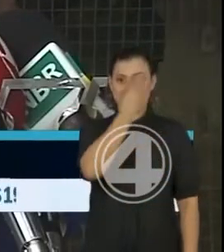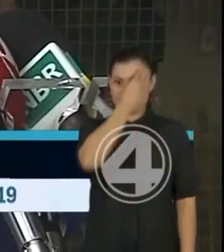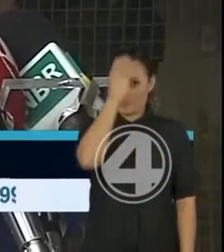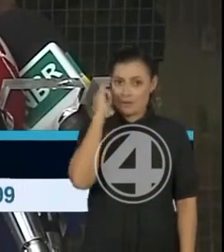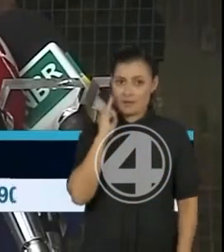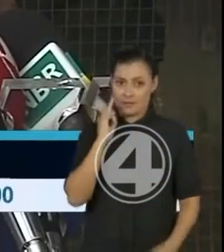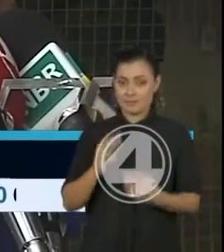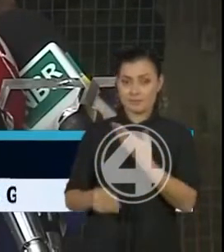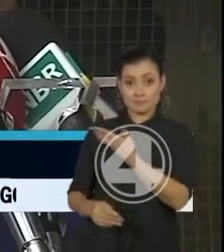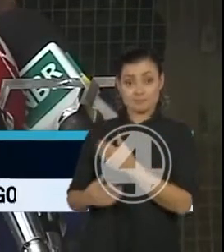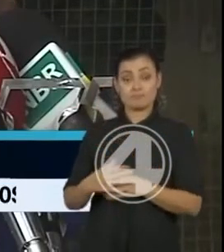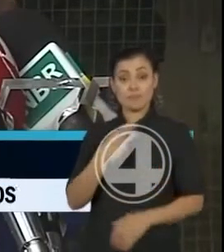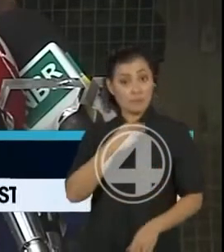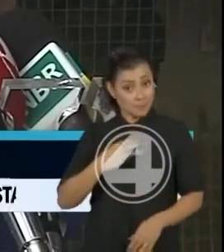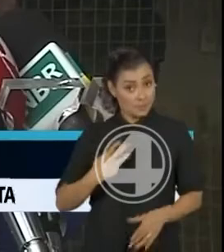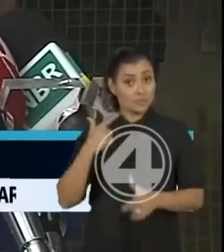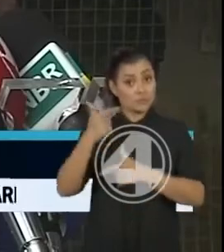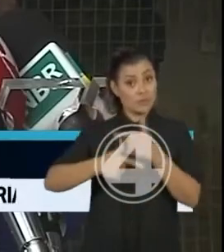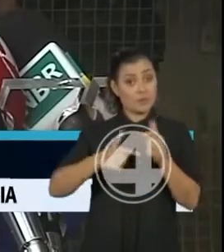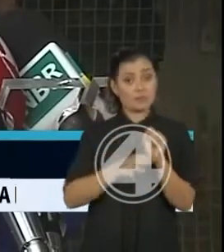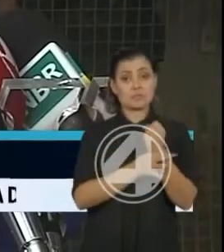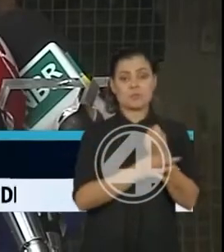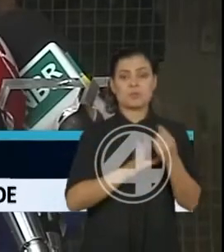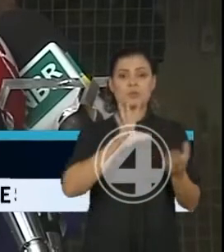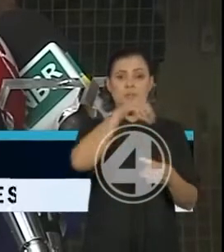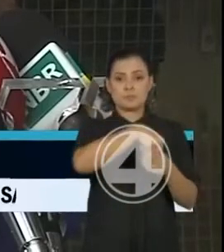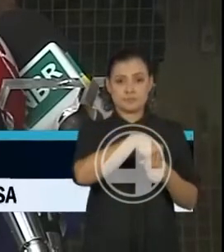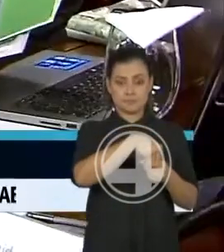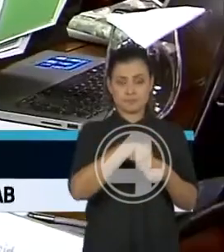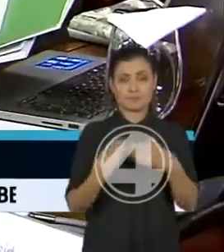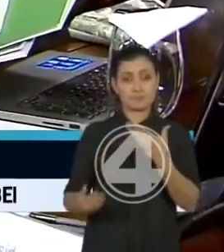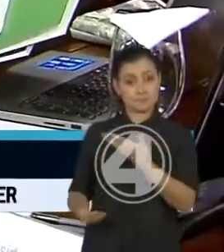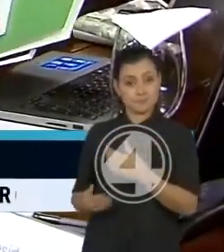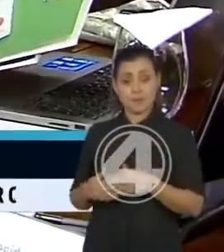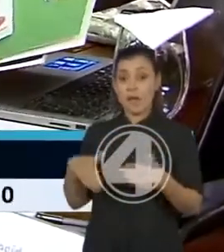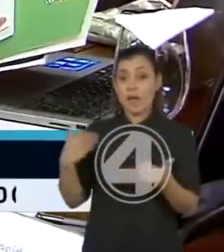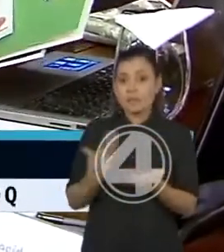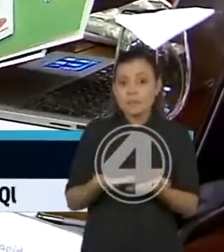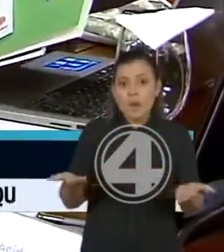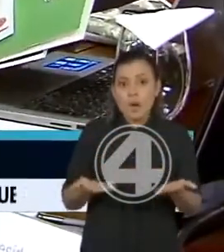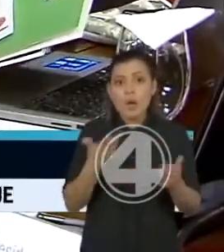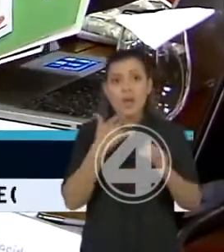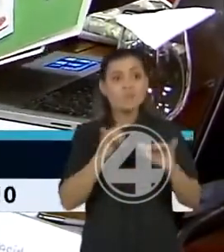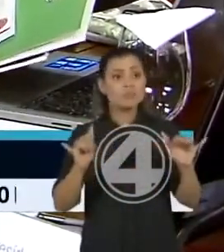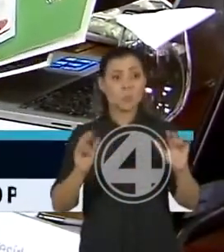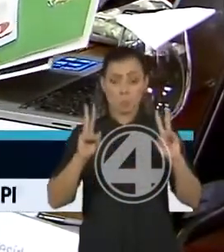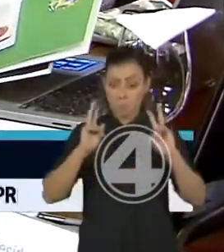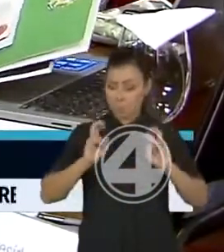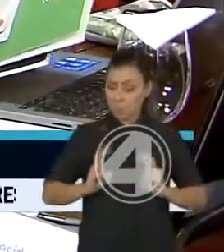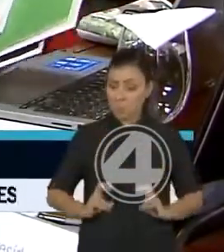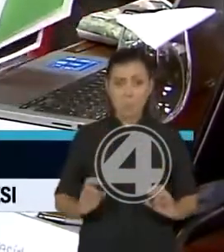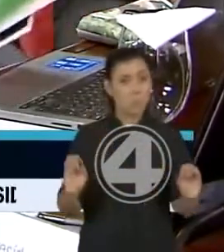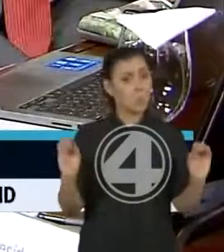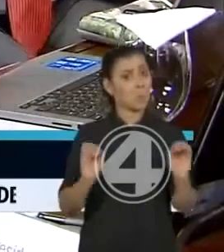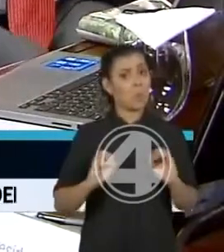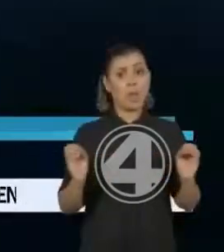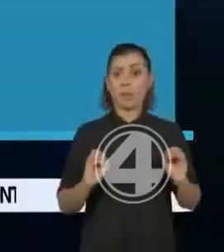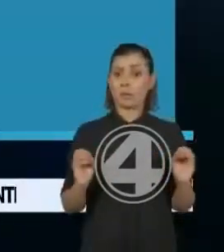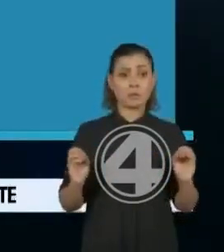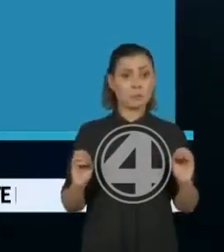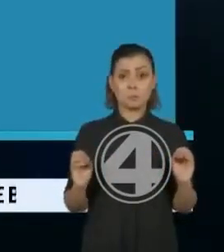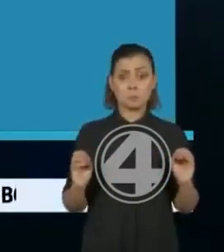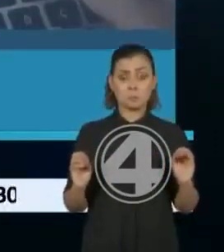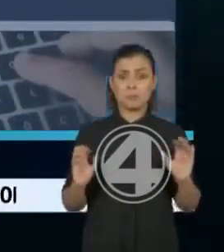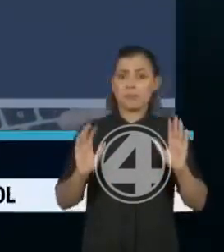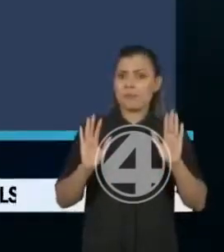augusto heleno ministro do gabinete de segurança institucional até agora ele disse que não apresentou os sintomas da doença